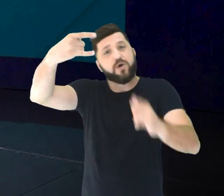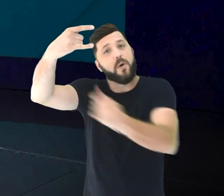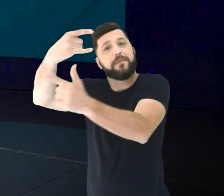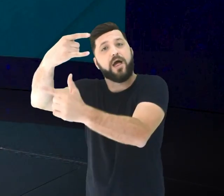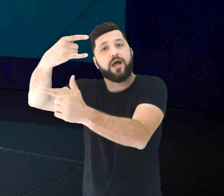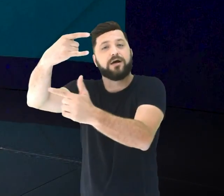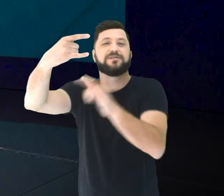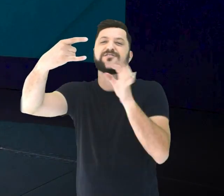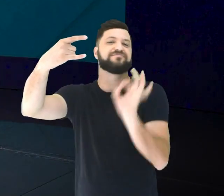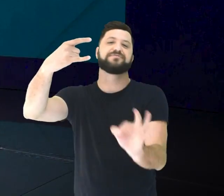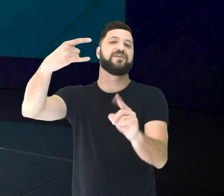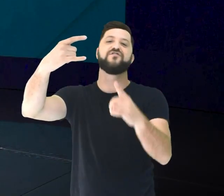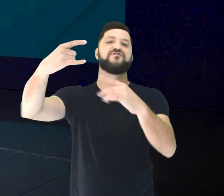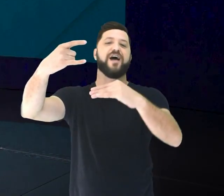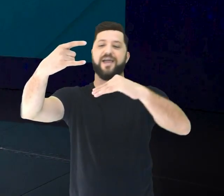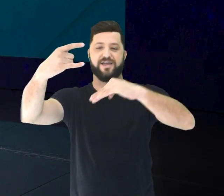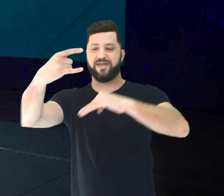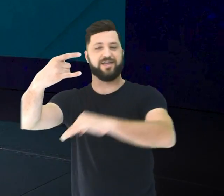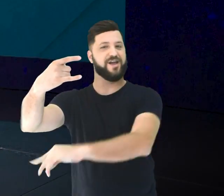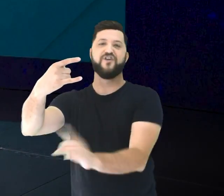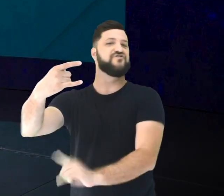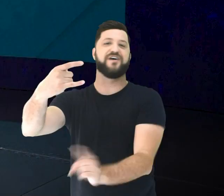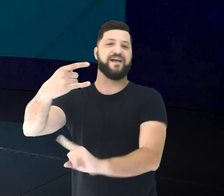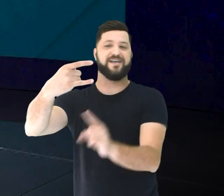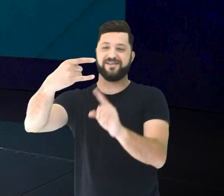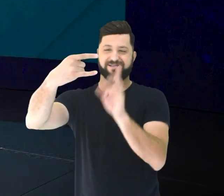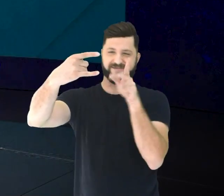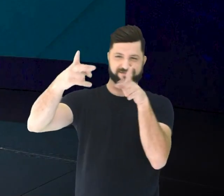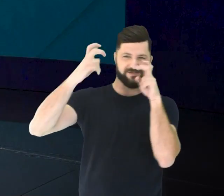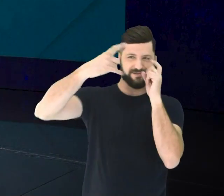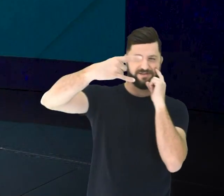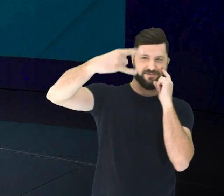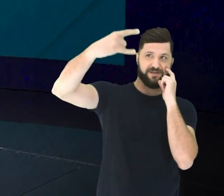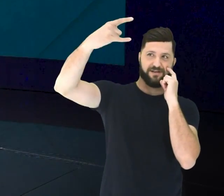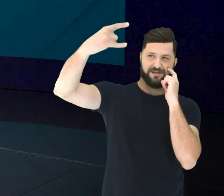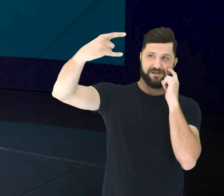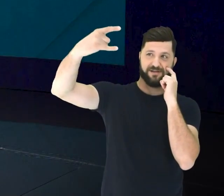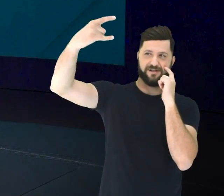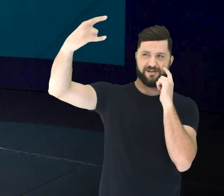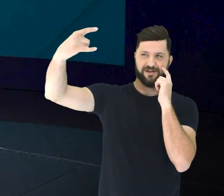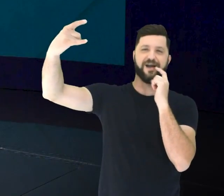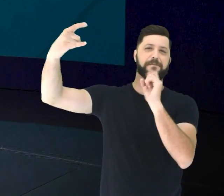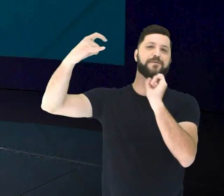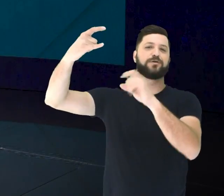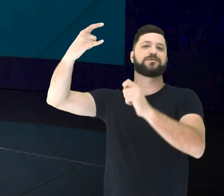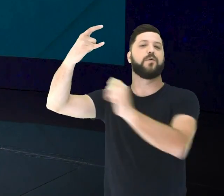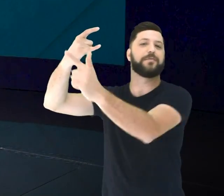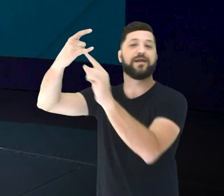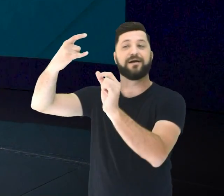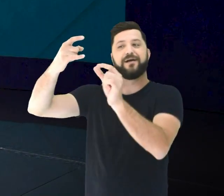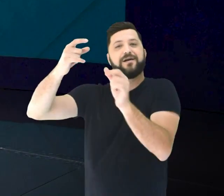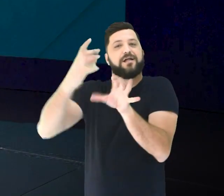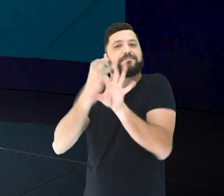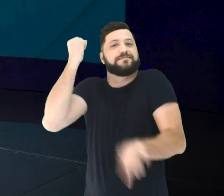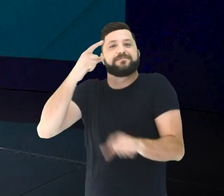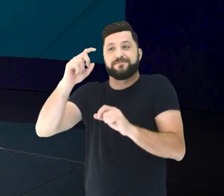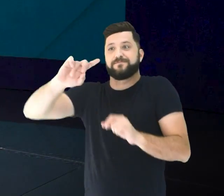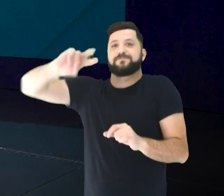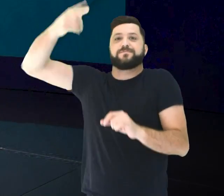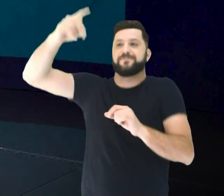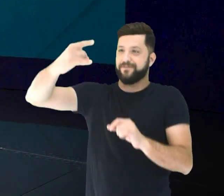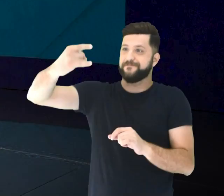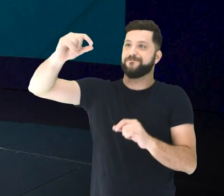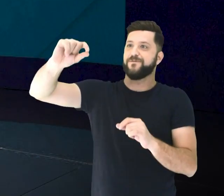uma redução abrupta então talvez se você pescar uma compra abaixo de uma barra você consiga pegar uma retomada uma tentativa de segunda a perna o que que é a